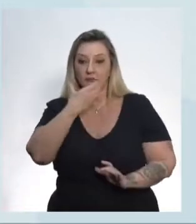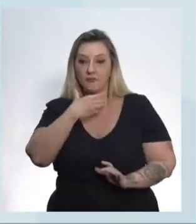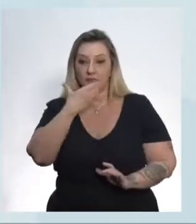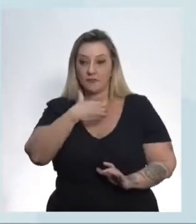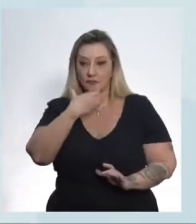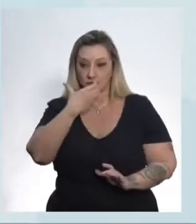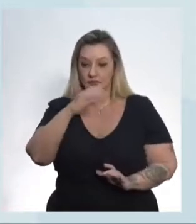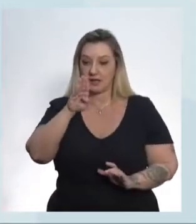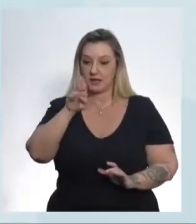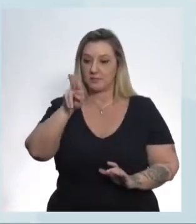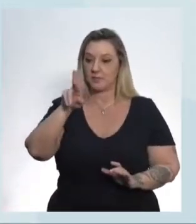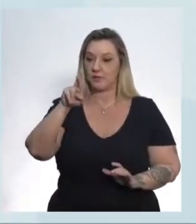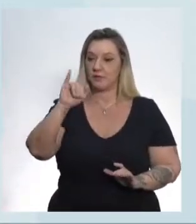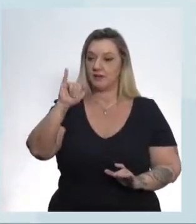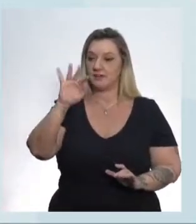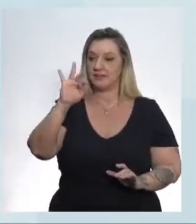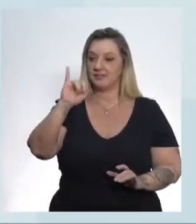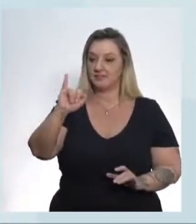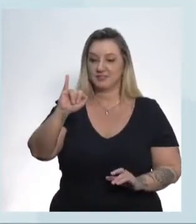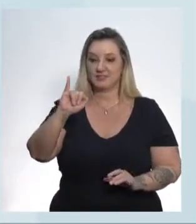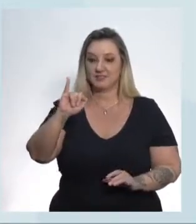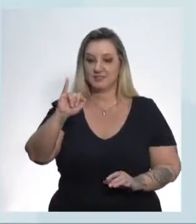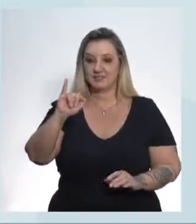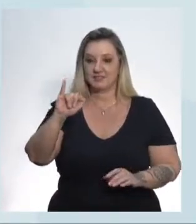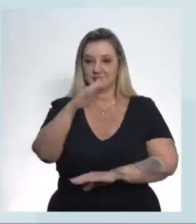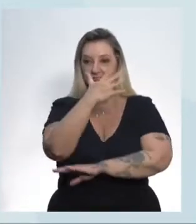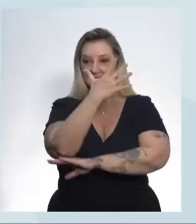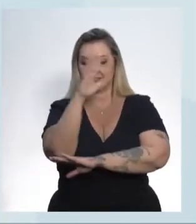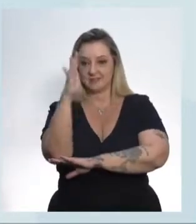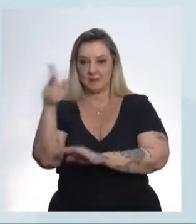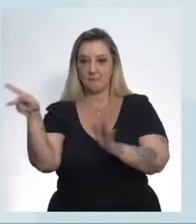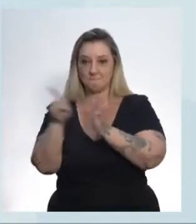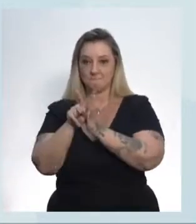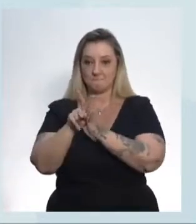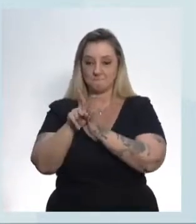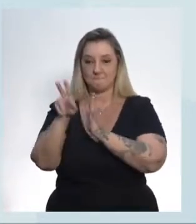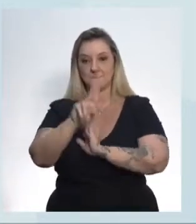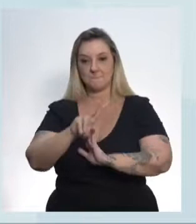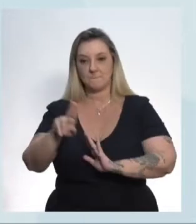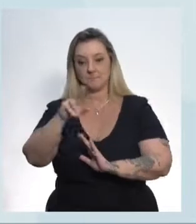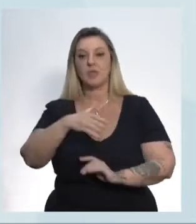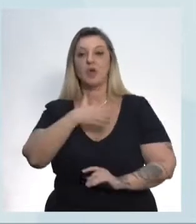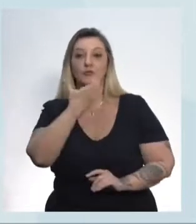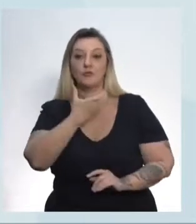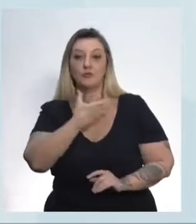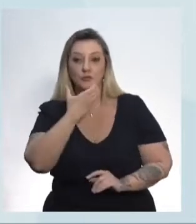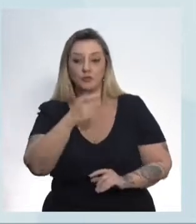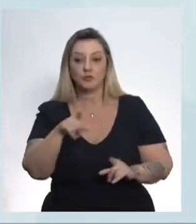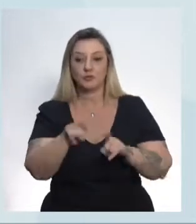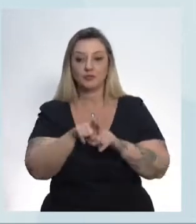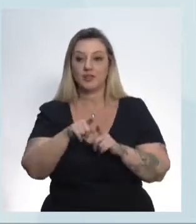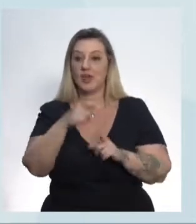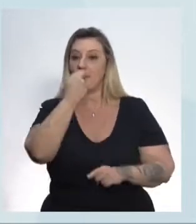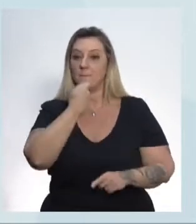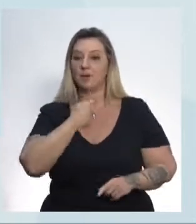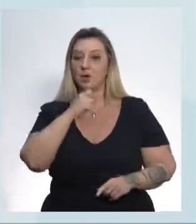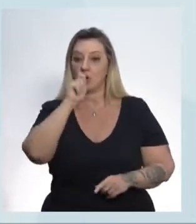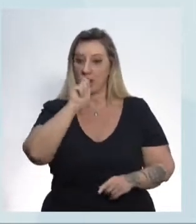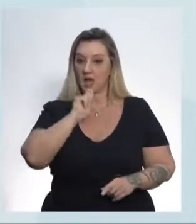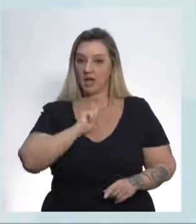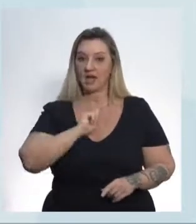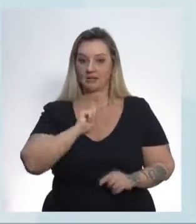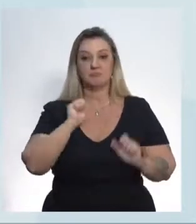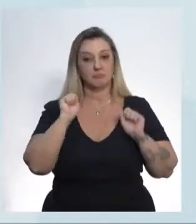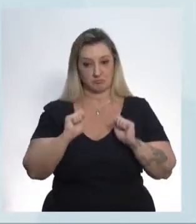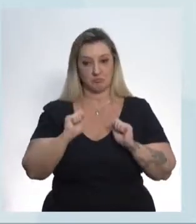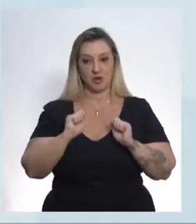é um derivado aí de uma palmeira e ele serve para diversas coisas, né, desde o fruto até um picolé. Você pode